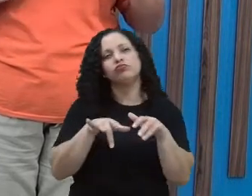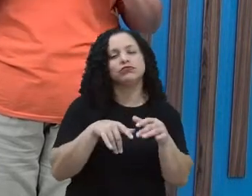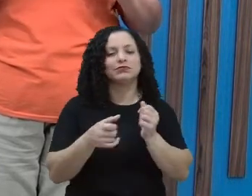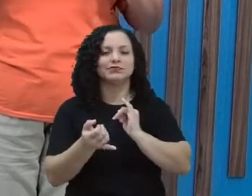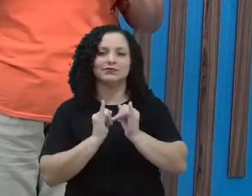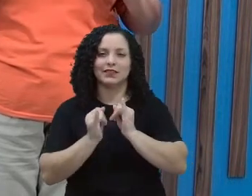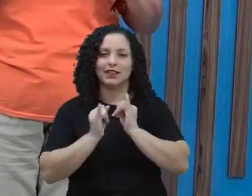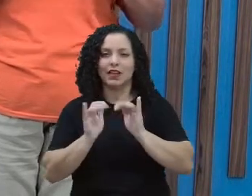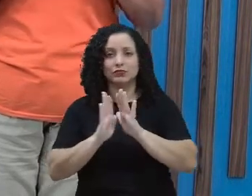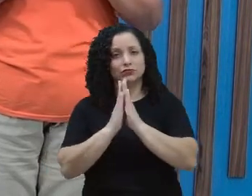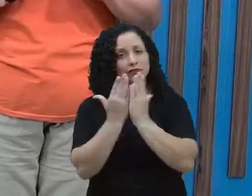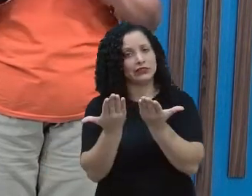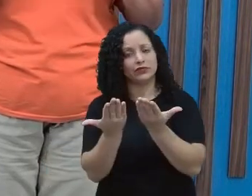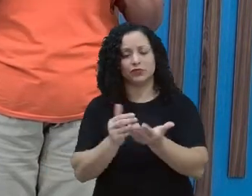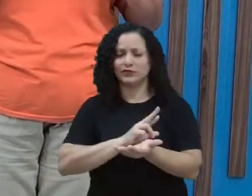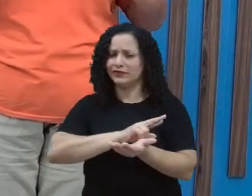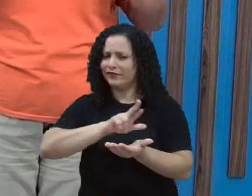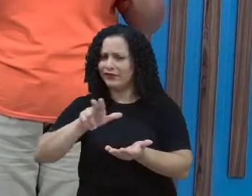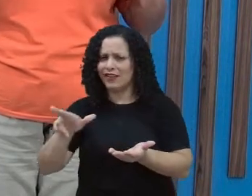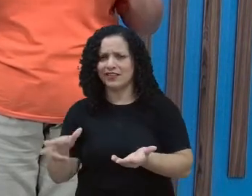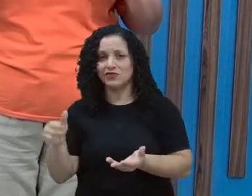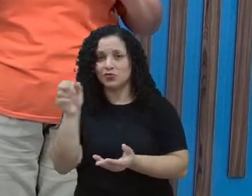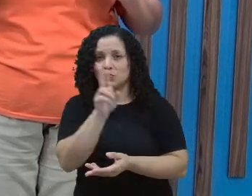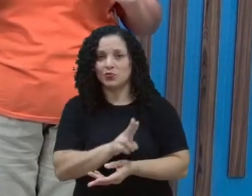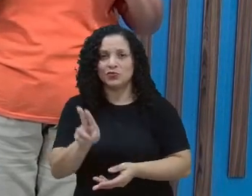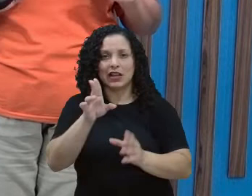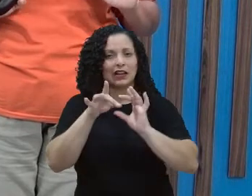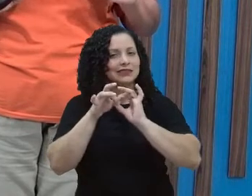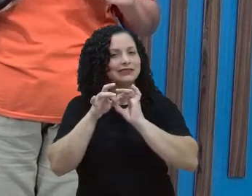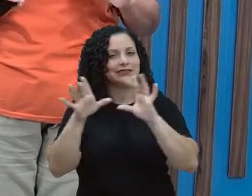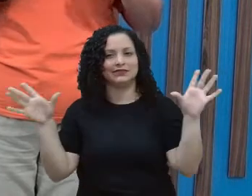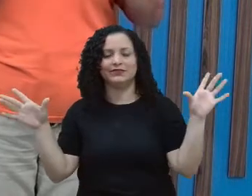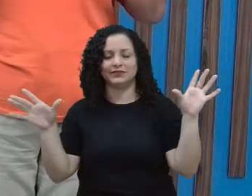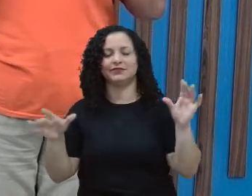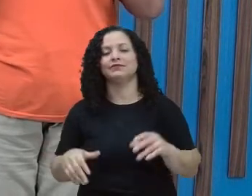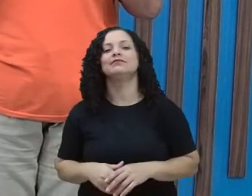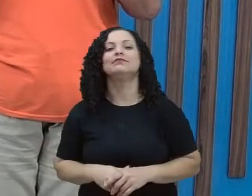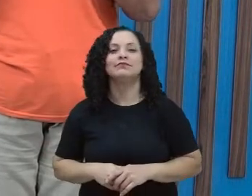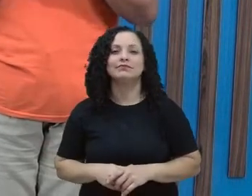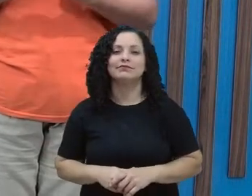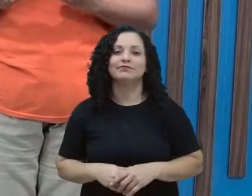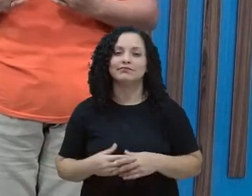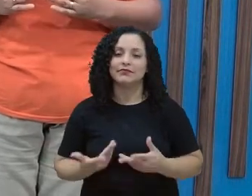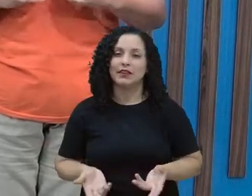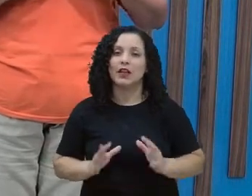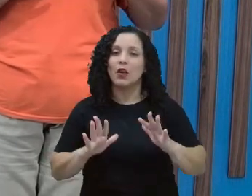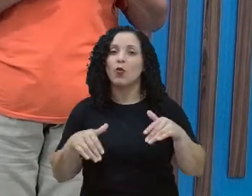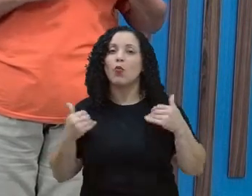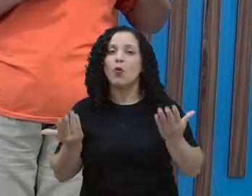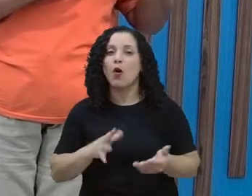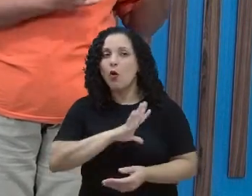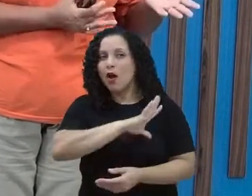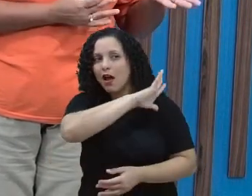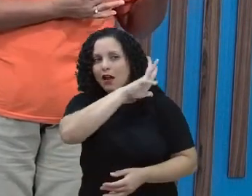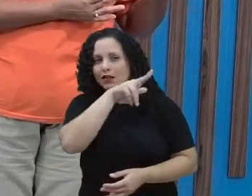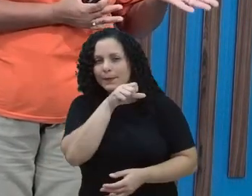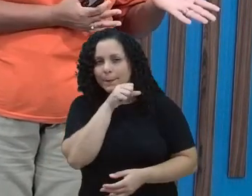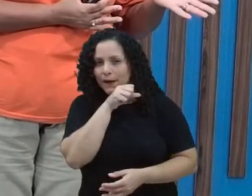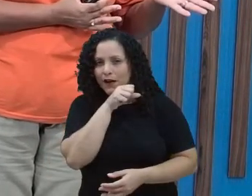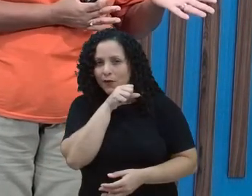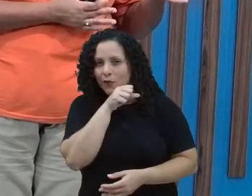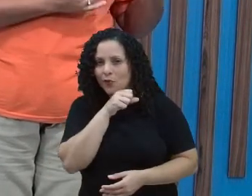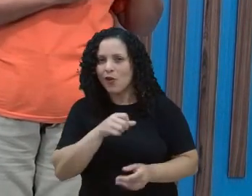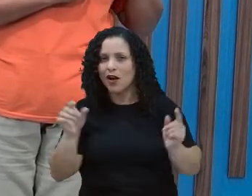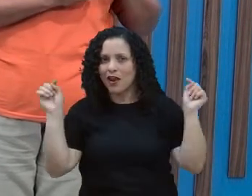pesquisa no livro, não sei. Vocês usem uma maneira de vocês de pesquisar. Sobre um animal que vive na floresta